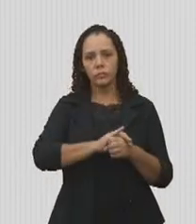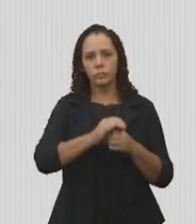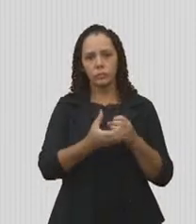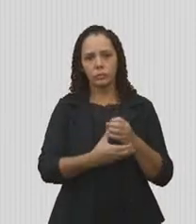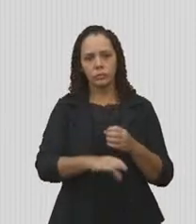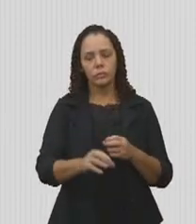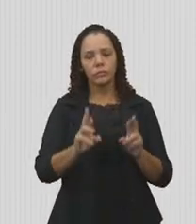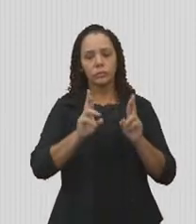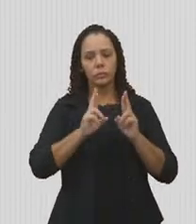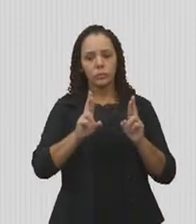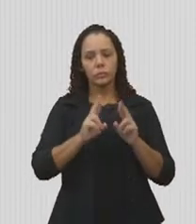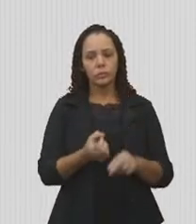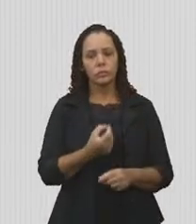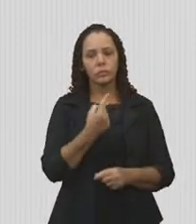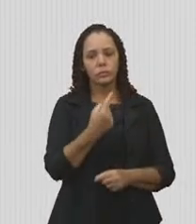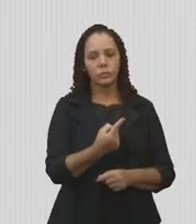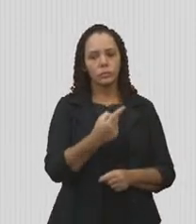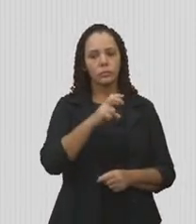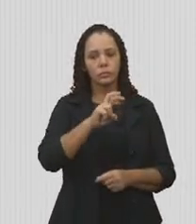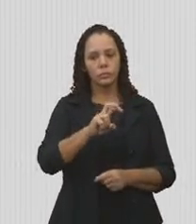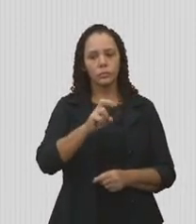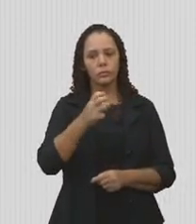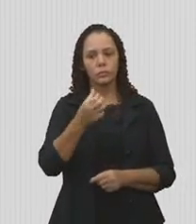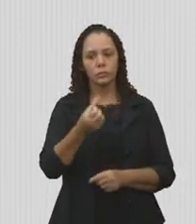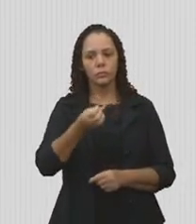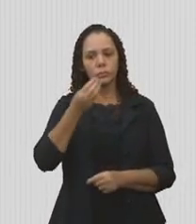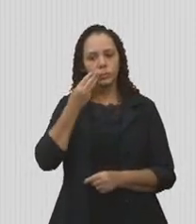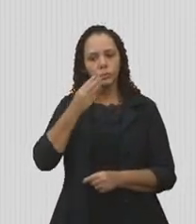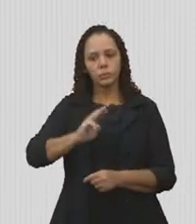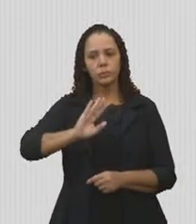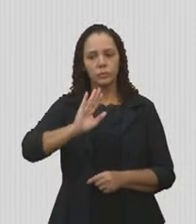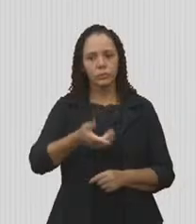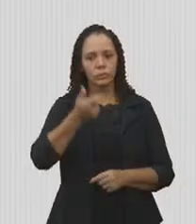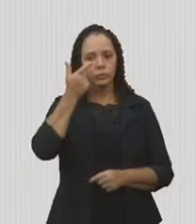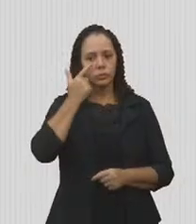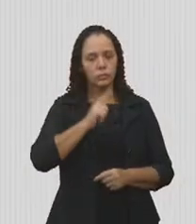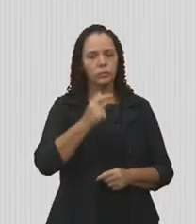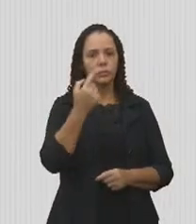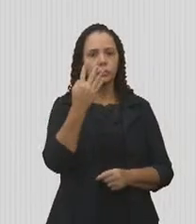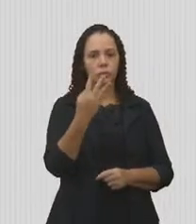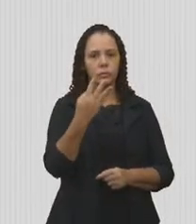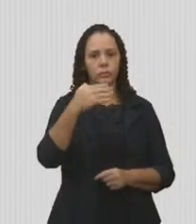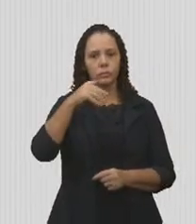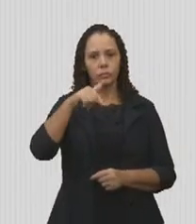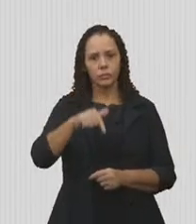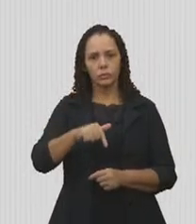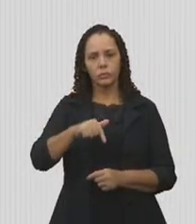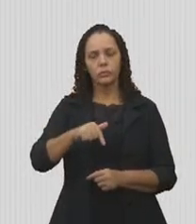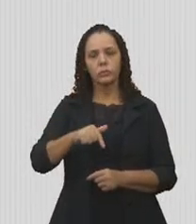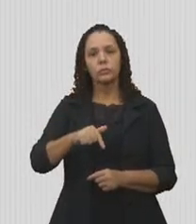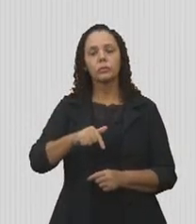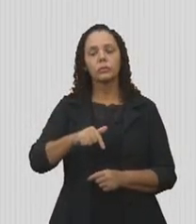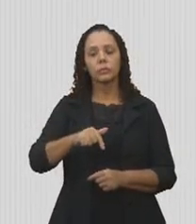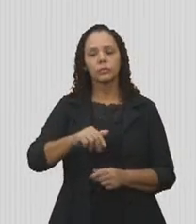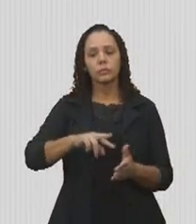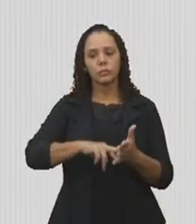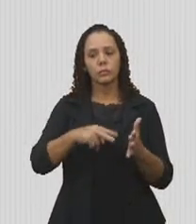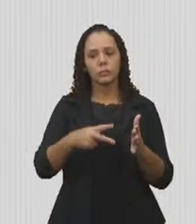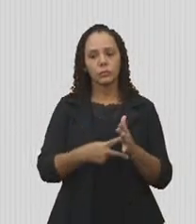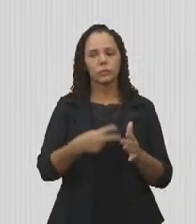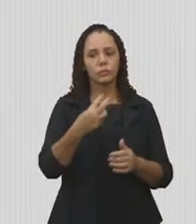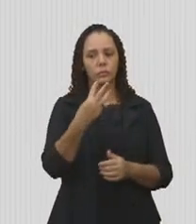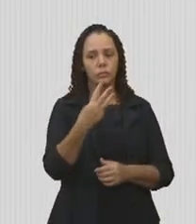nós temos previsto 156 milhões, arrecadamos 47, 30%.